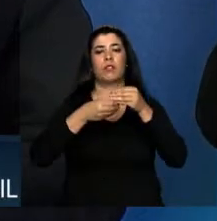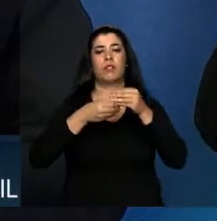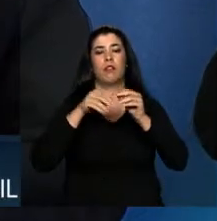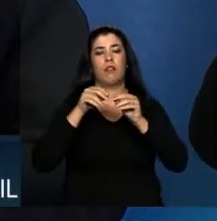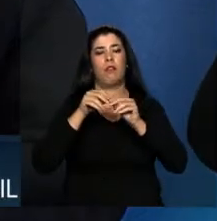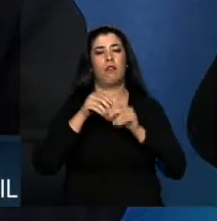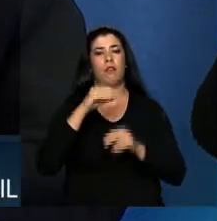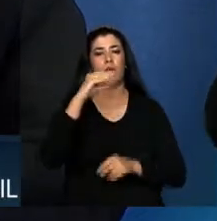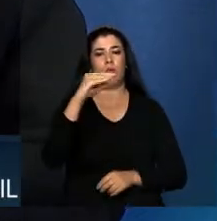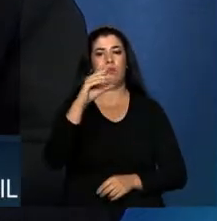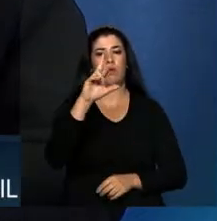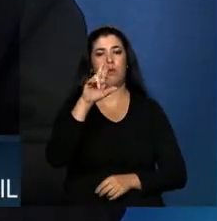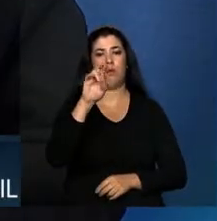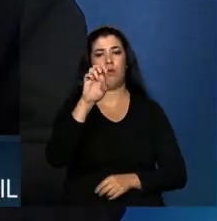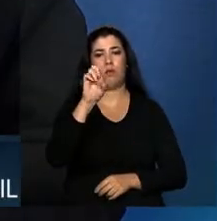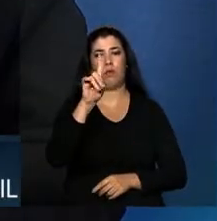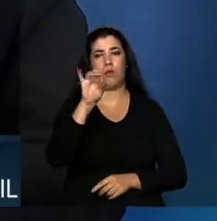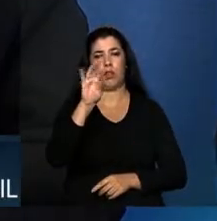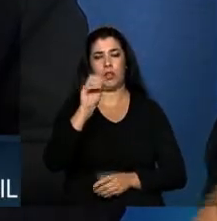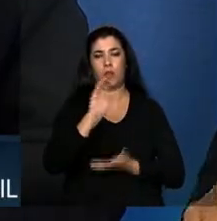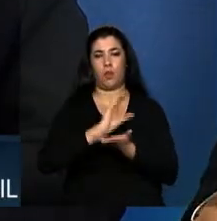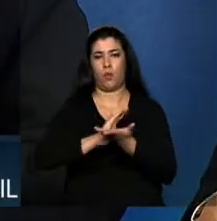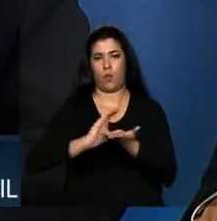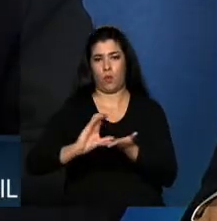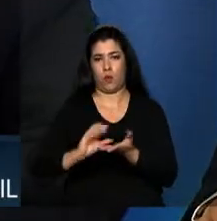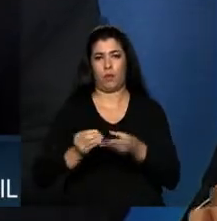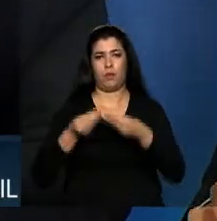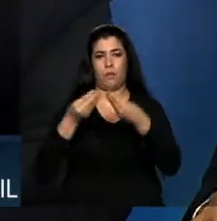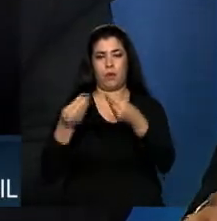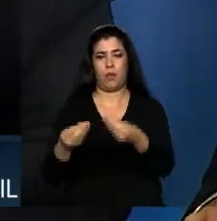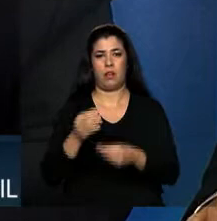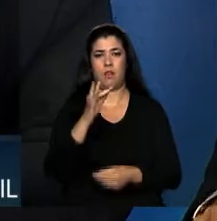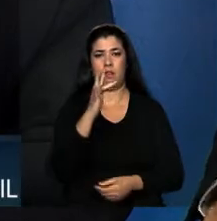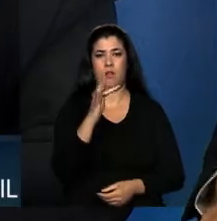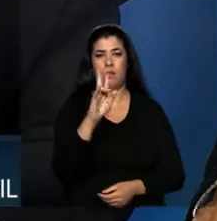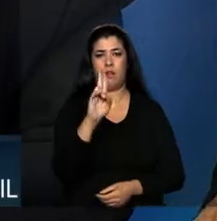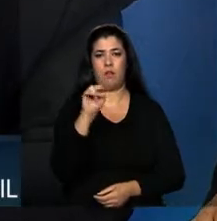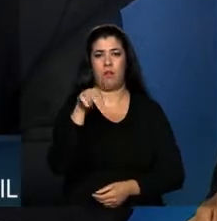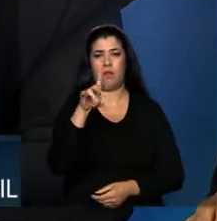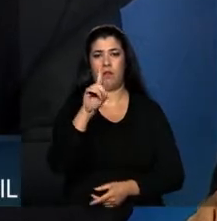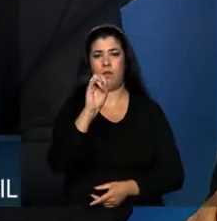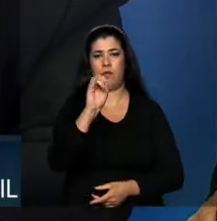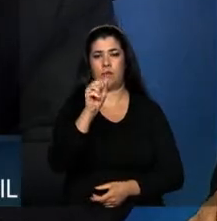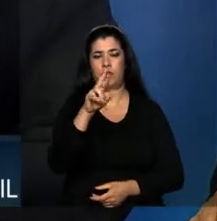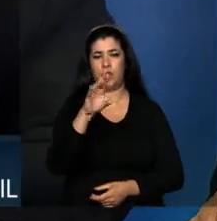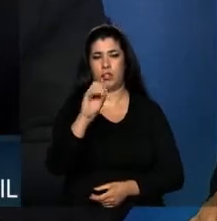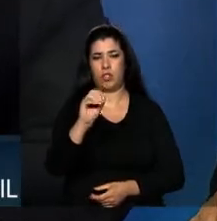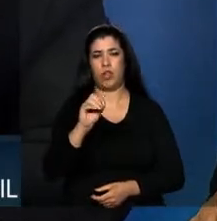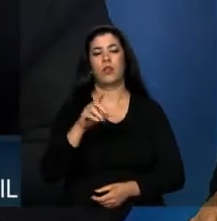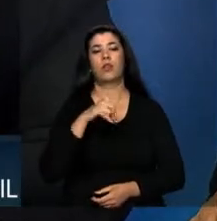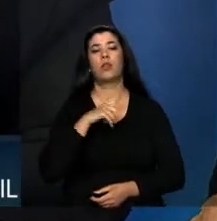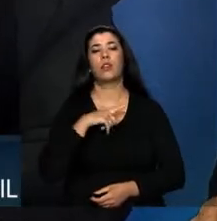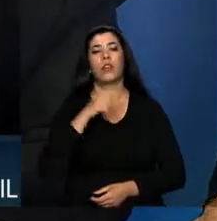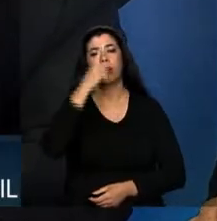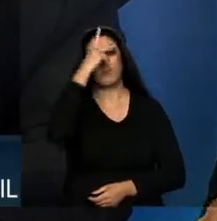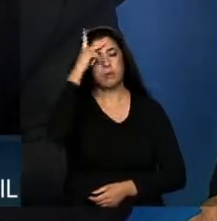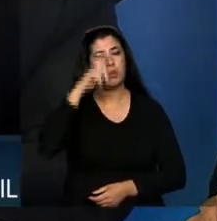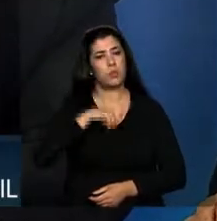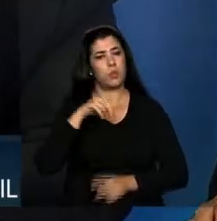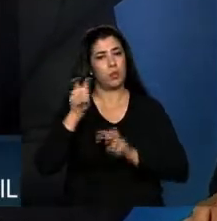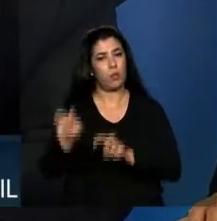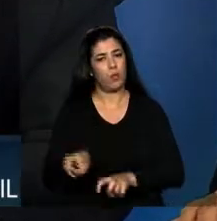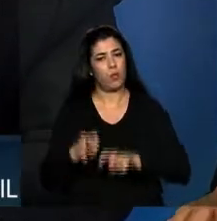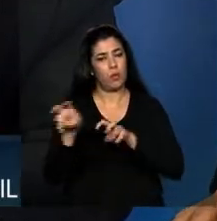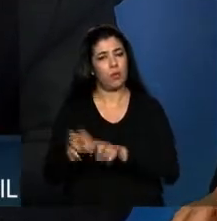o crédito fundiário. É aquele crédito onde os agricultores, né, que têm esse enquadramento